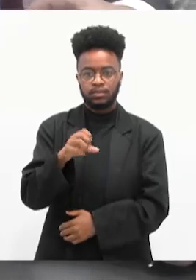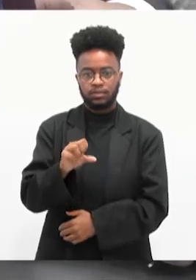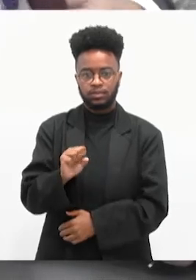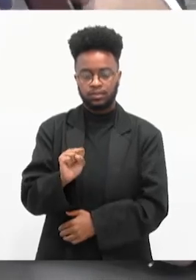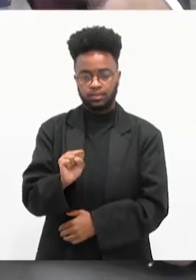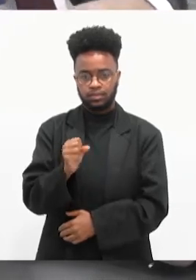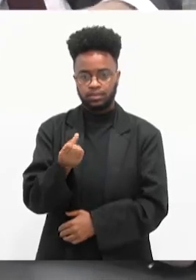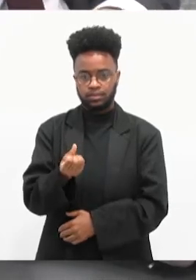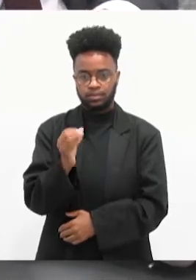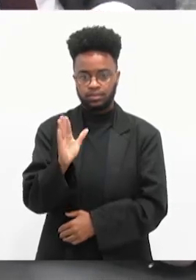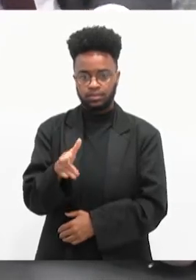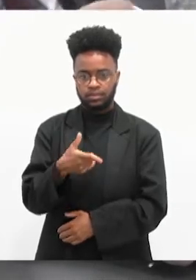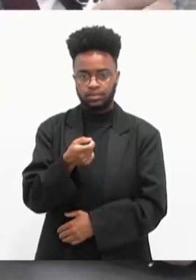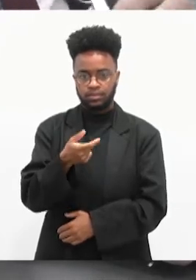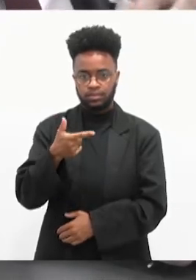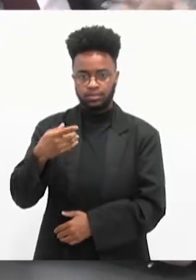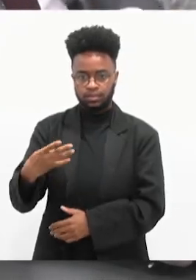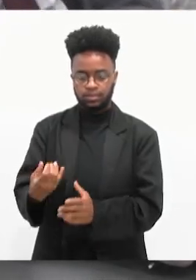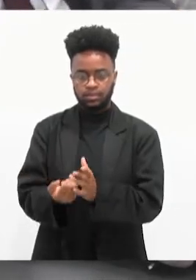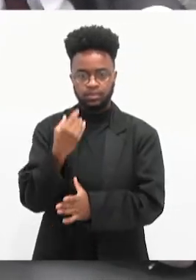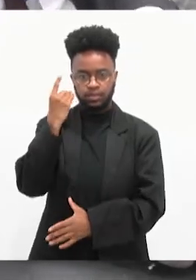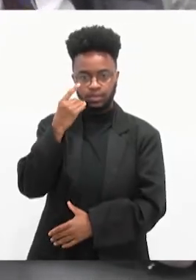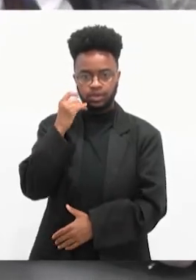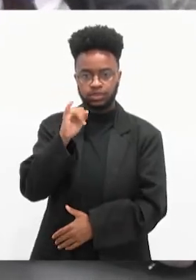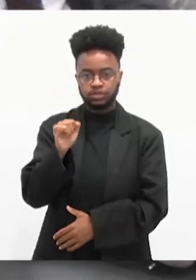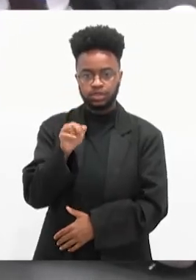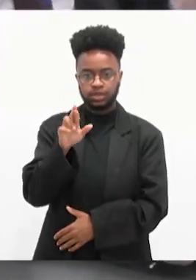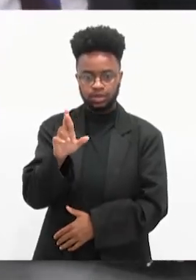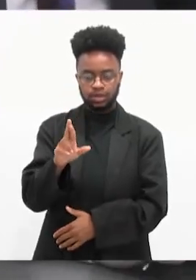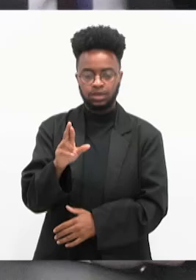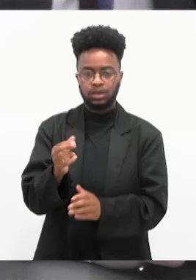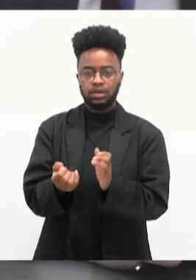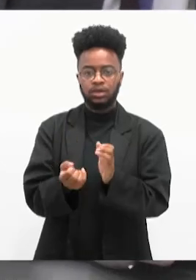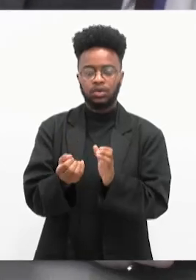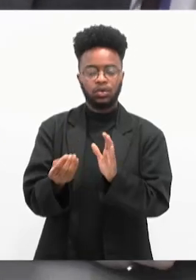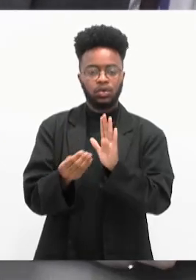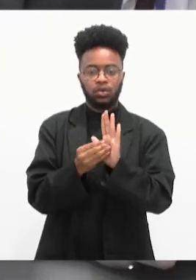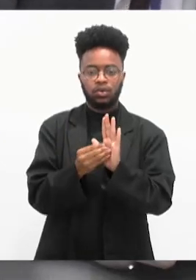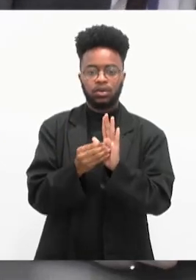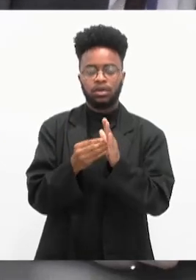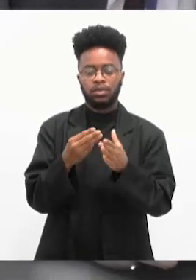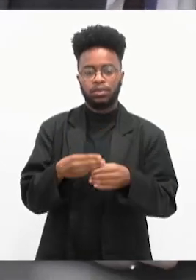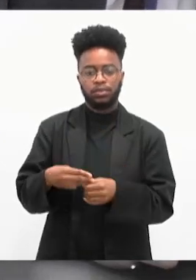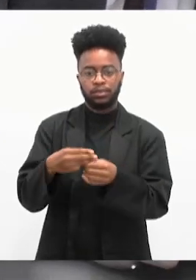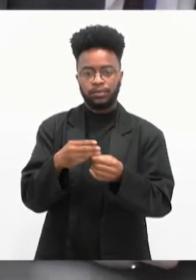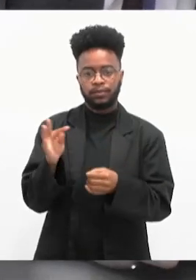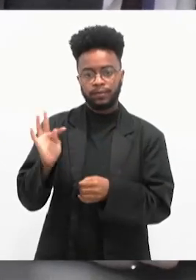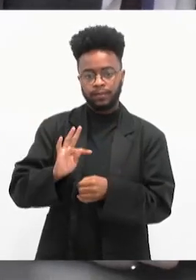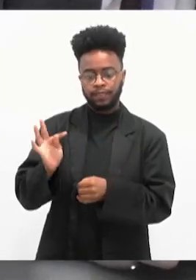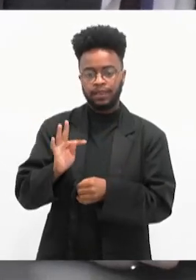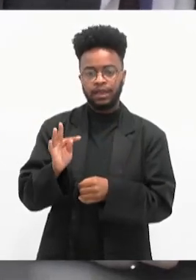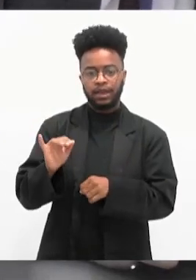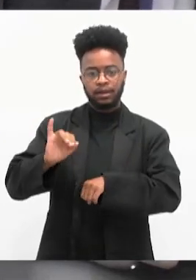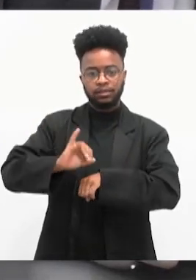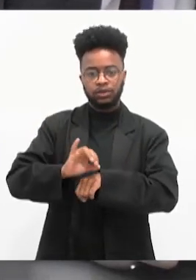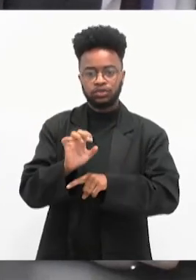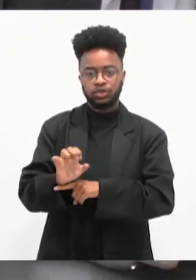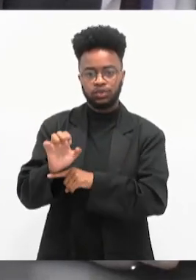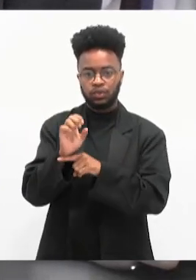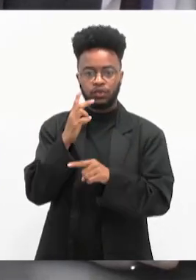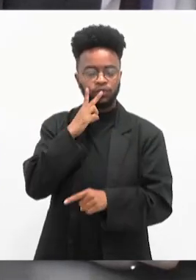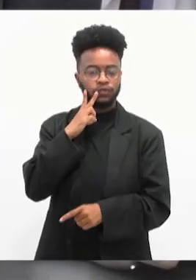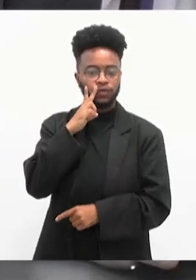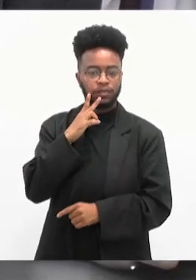4.386 de 2024, de autoria do deputado Jair Bittencourt, que declara o município de Teresópolis como a capital estadual do vinho. Parecer, deputada